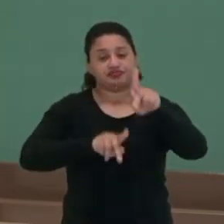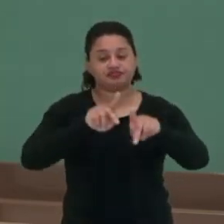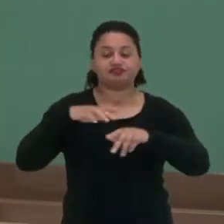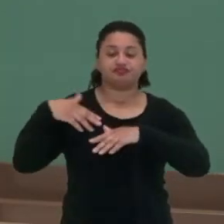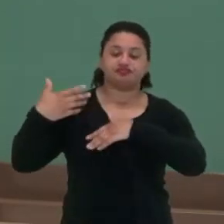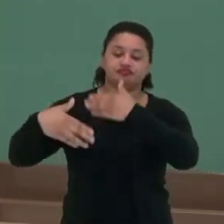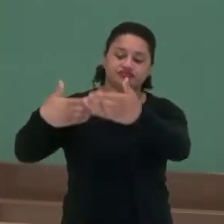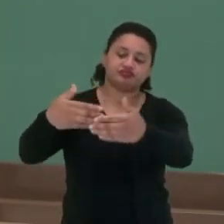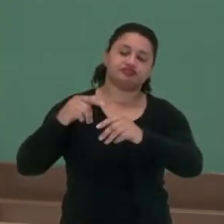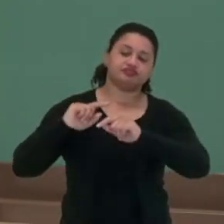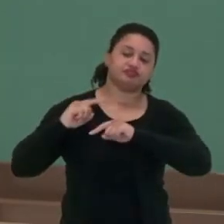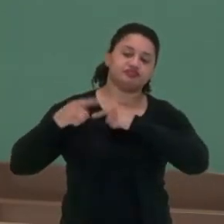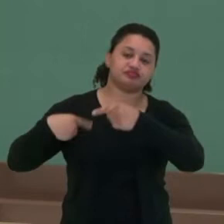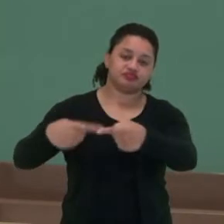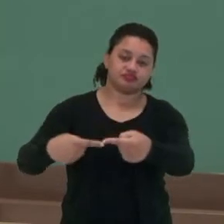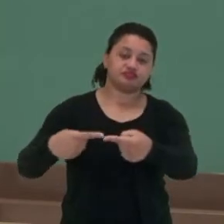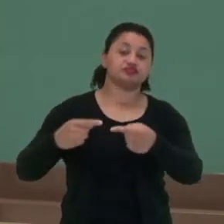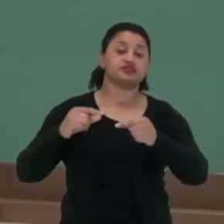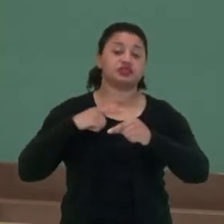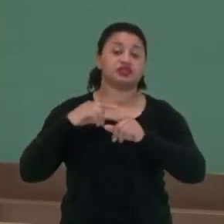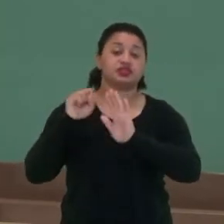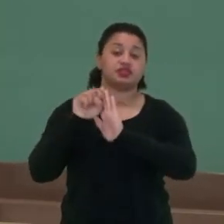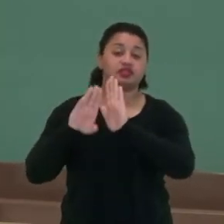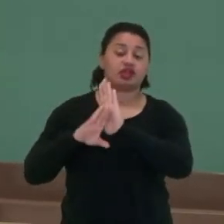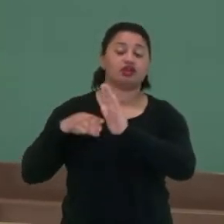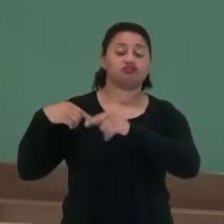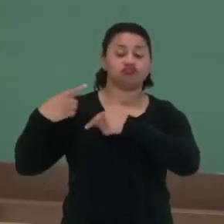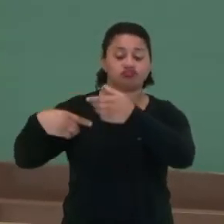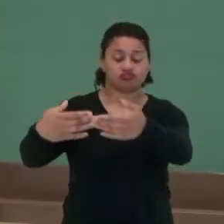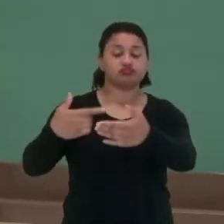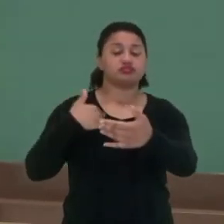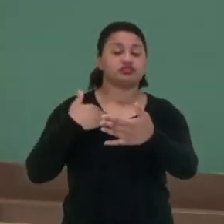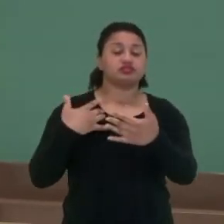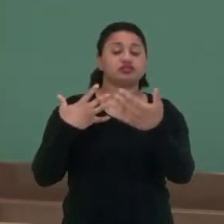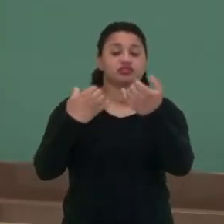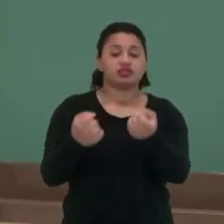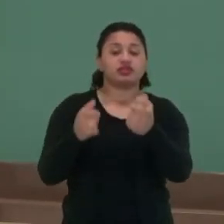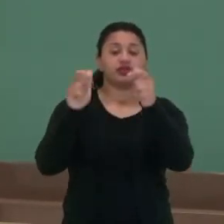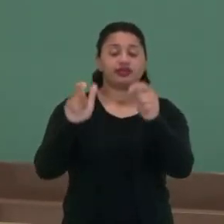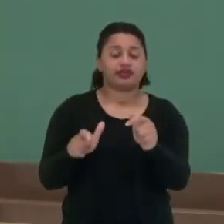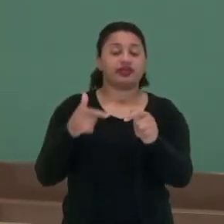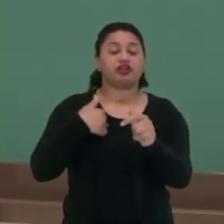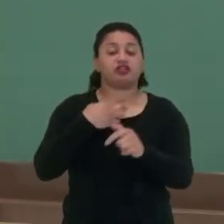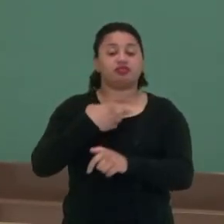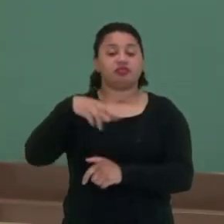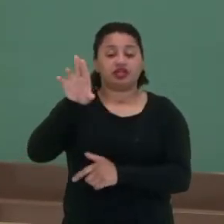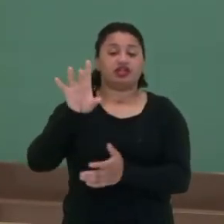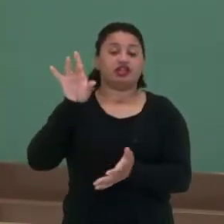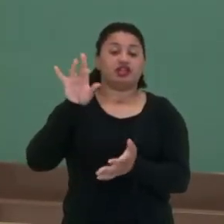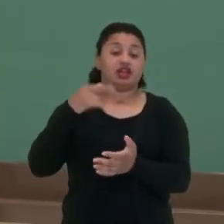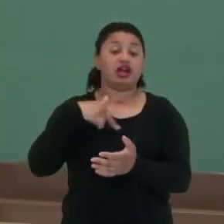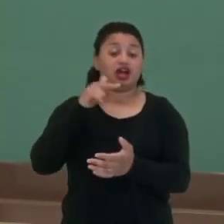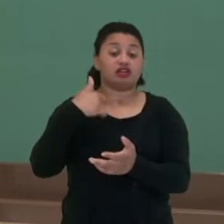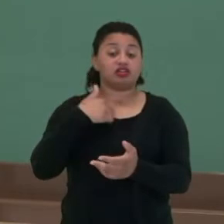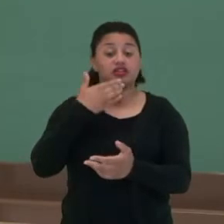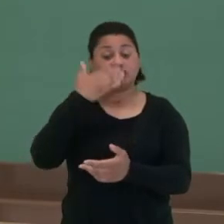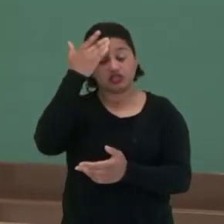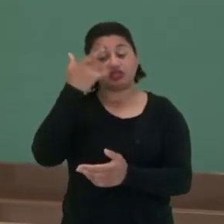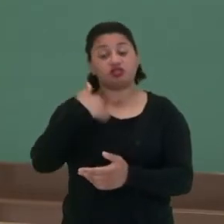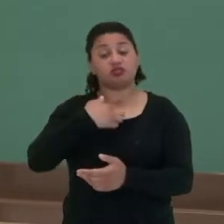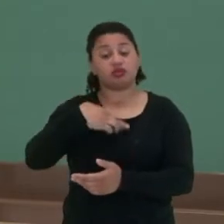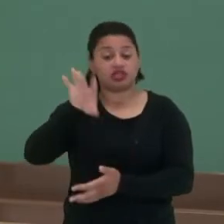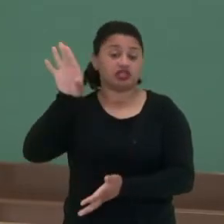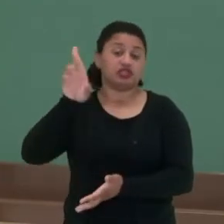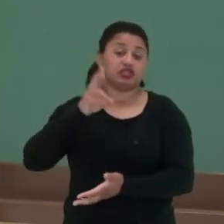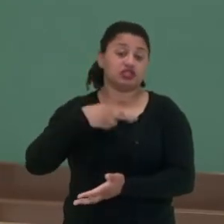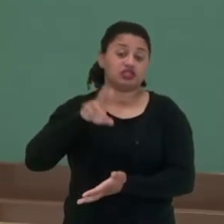das gerações, ao longo dos séculos, adotando essa religião como religião oficial, atualmente pautando inclusive suas